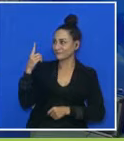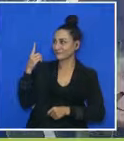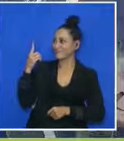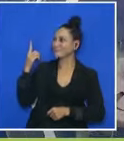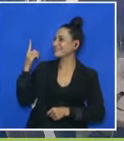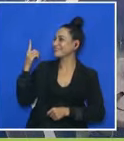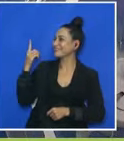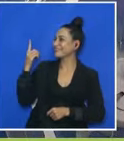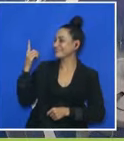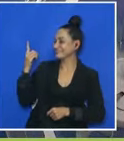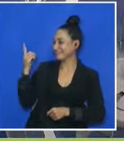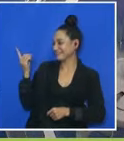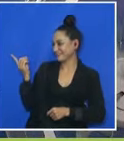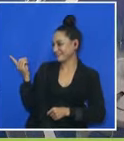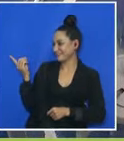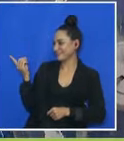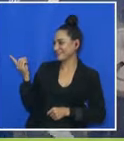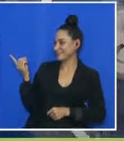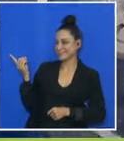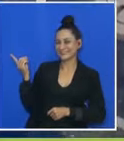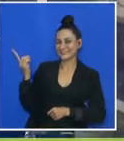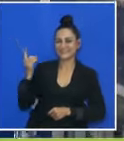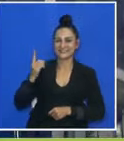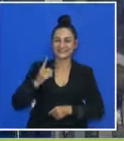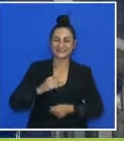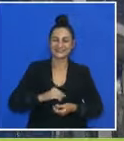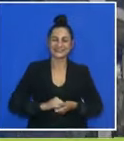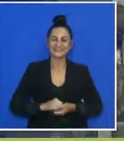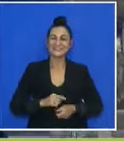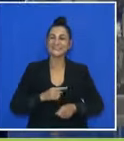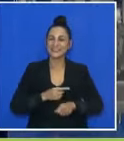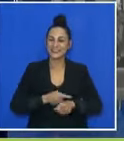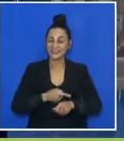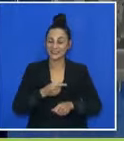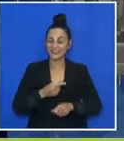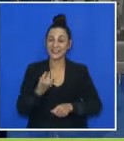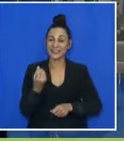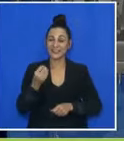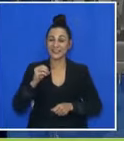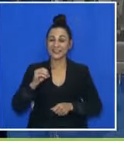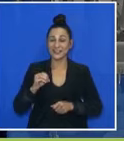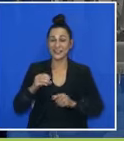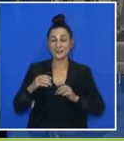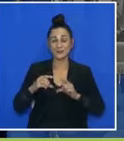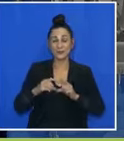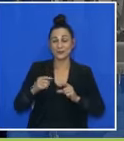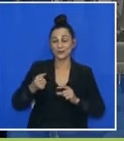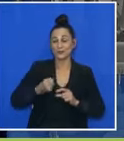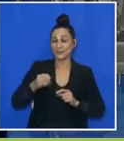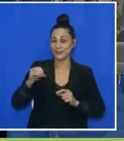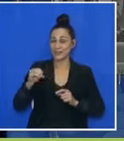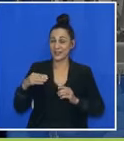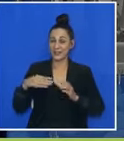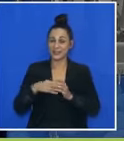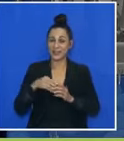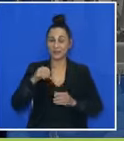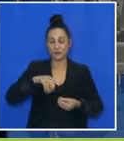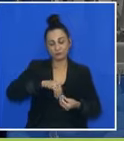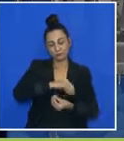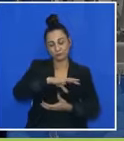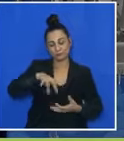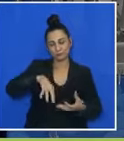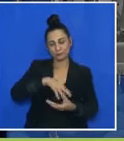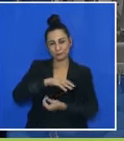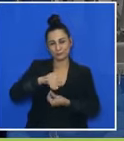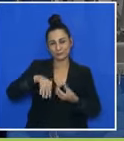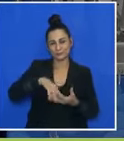Bola posicionada, valendo! E agora sim, já temos as 10 bolas numeradas de 0 a 9 girando dentro do